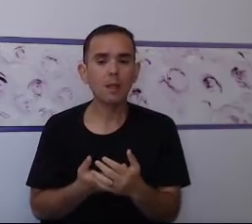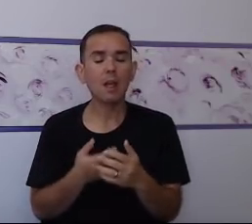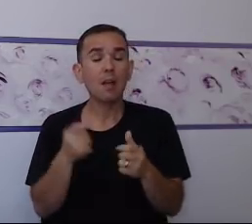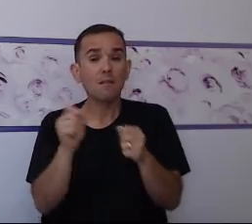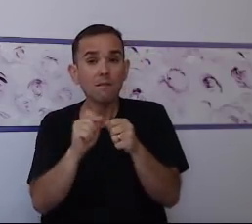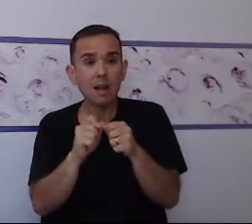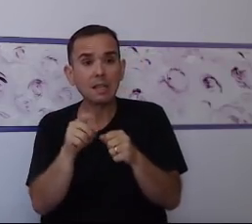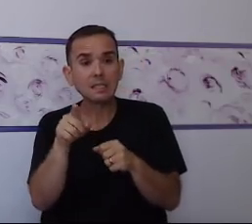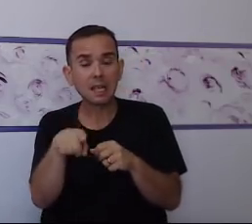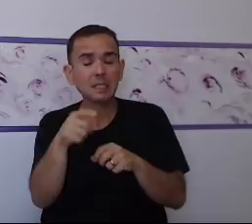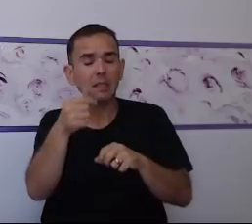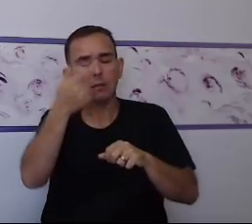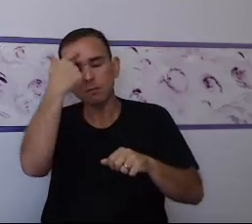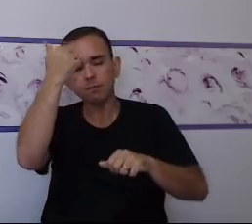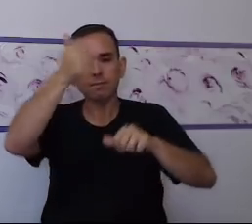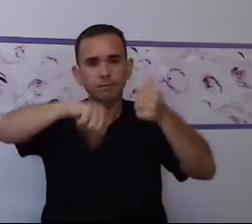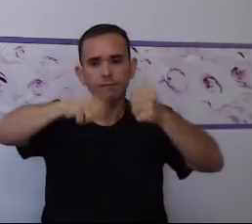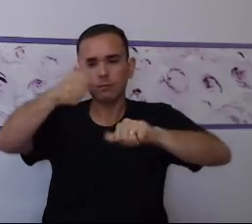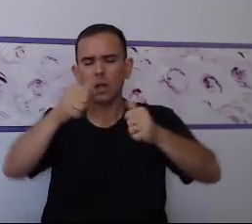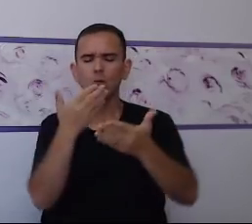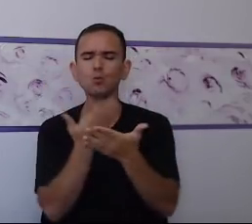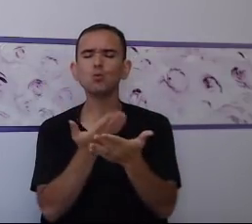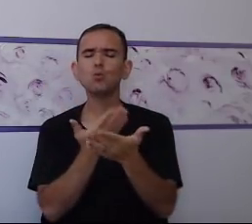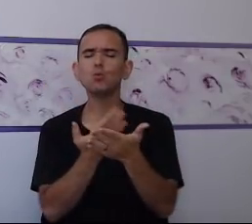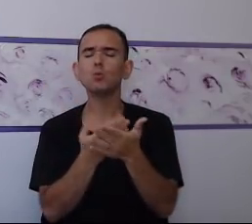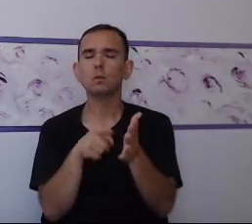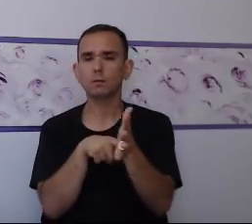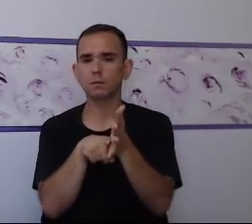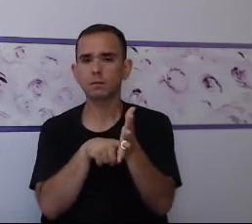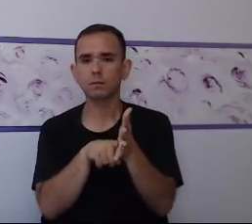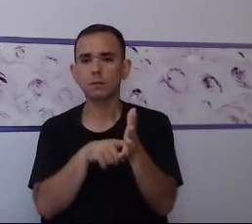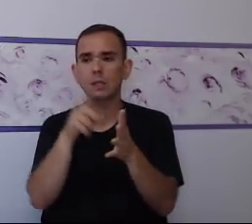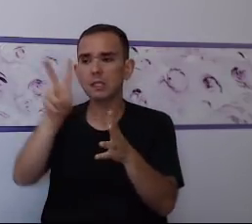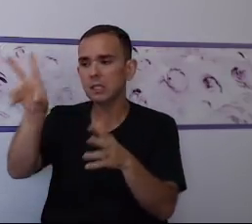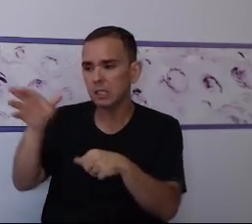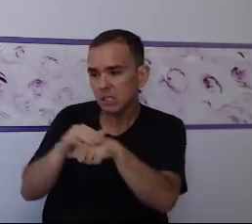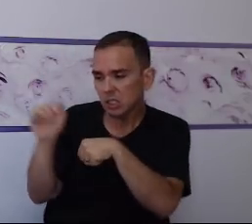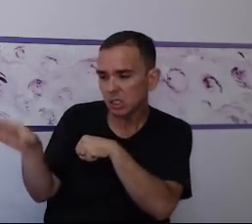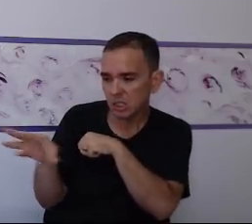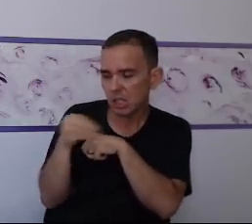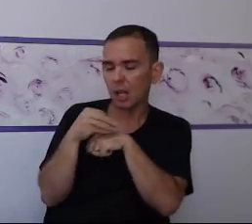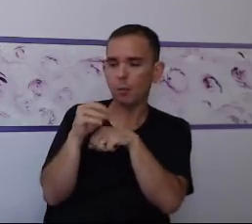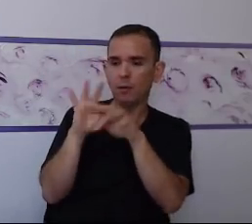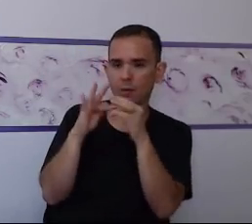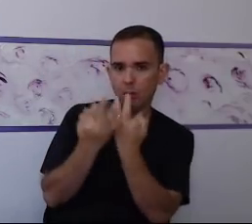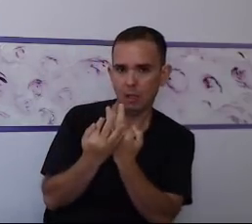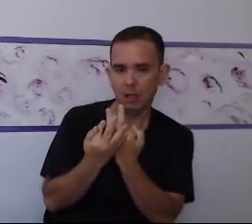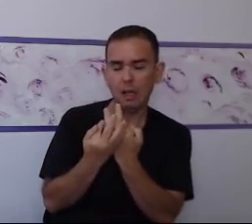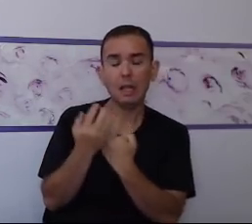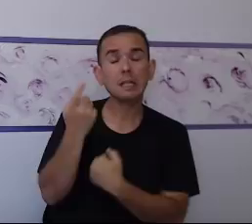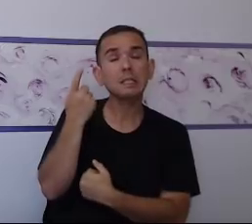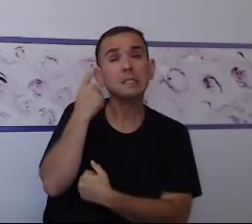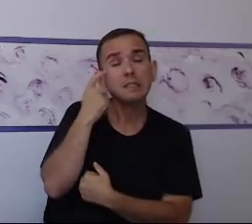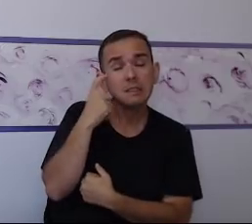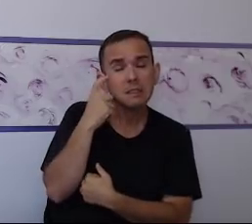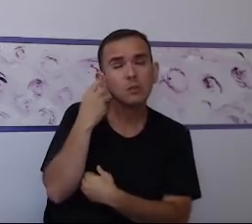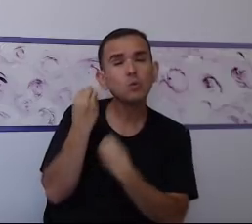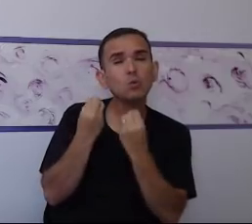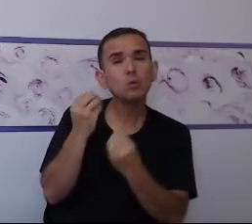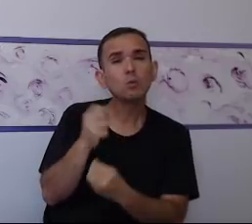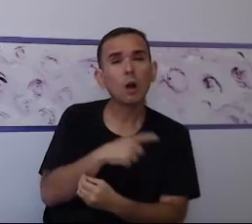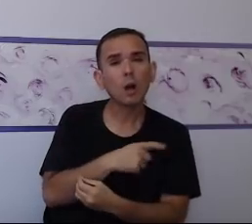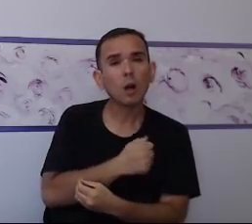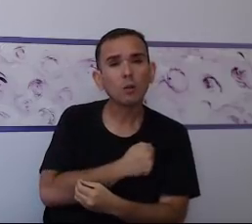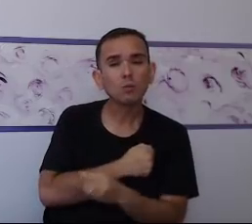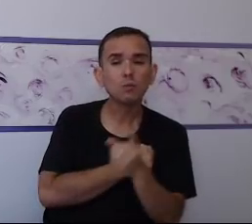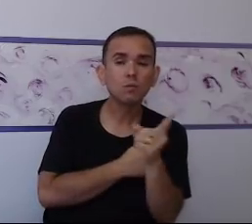fazem essa anamnese, esse estudo de caso. Então, chama a família, tenta entender o contexto, o que aconteceu com esse aluno, o que